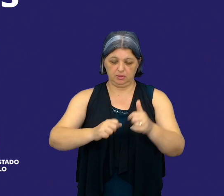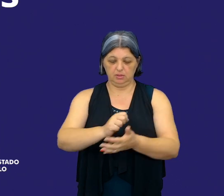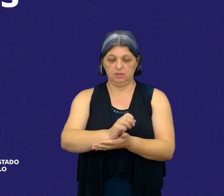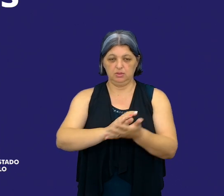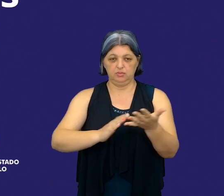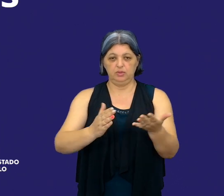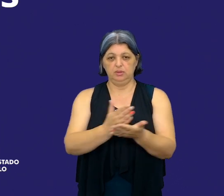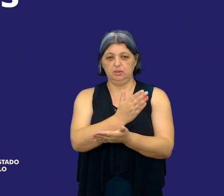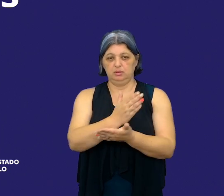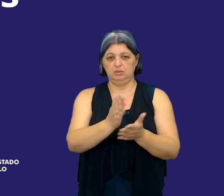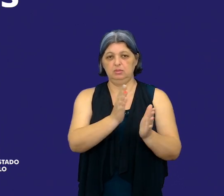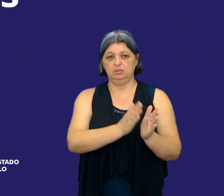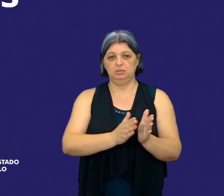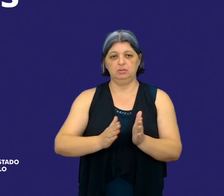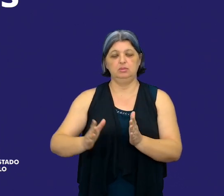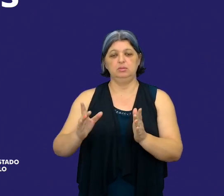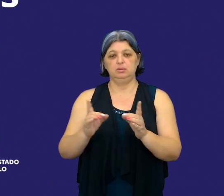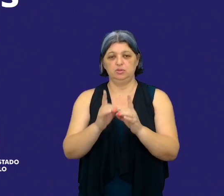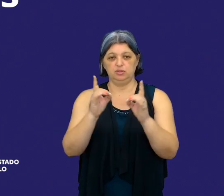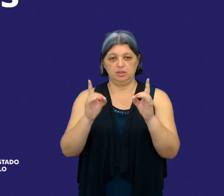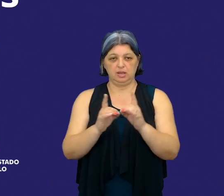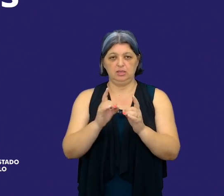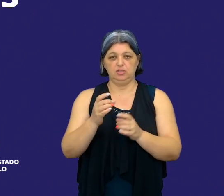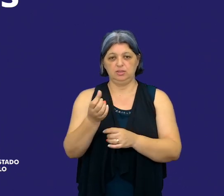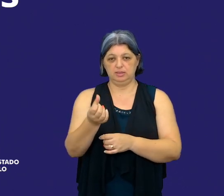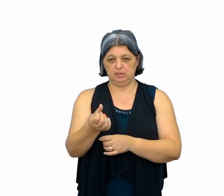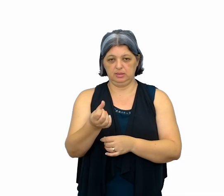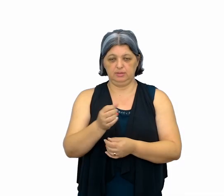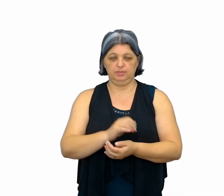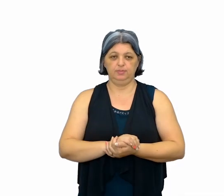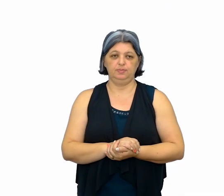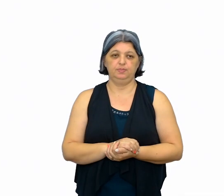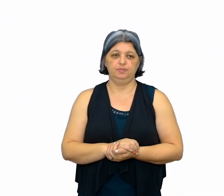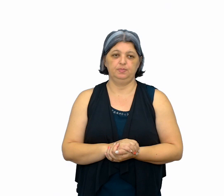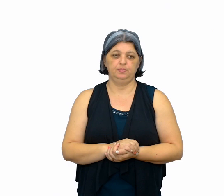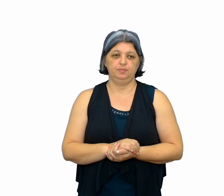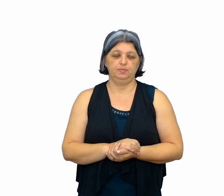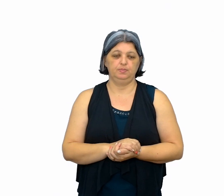da sequência didática 6. Próximo slide.